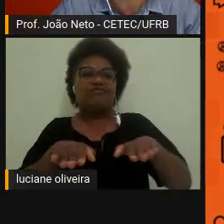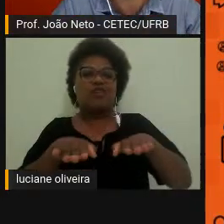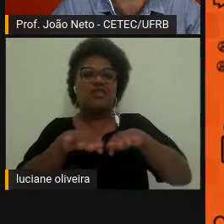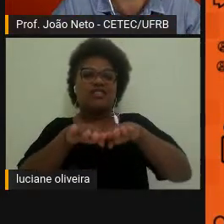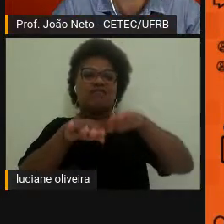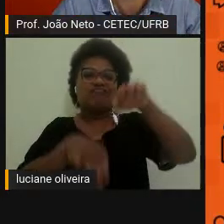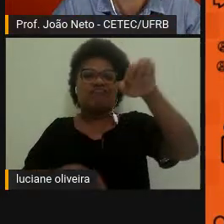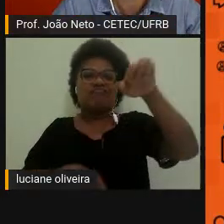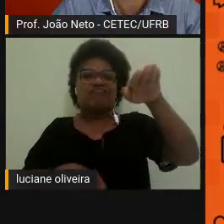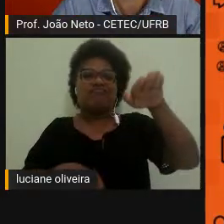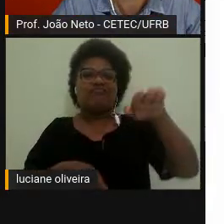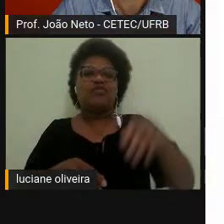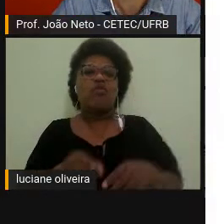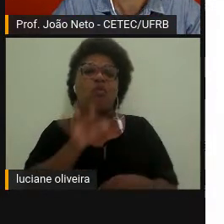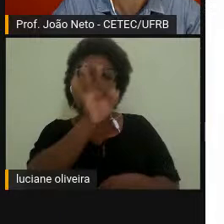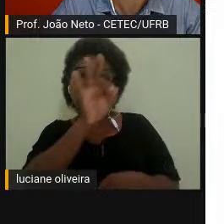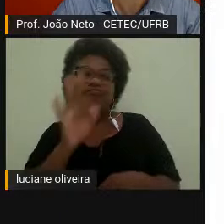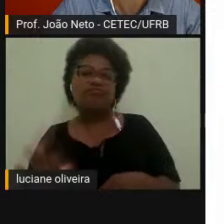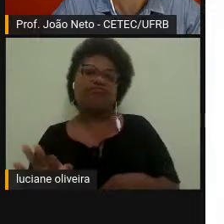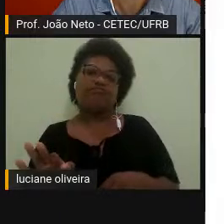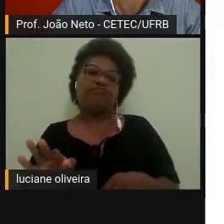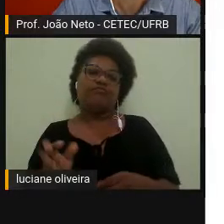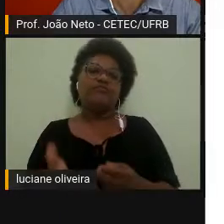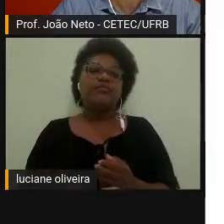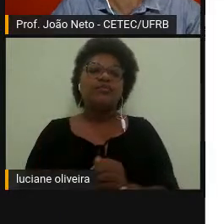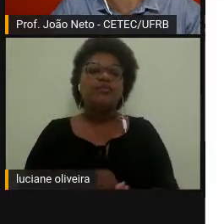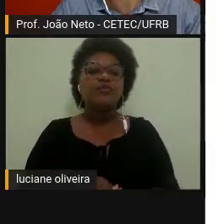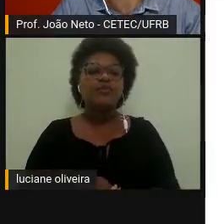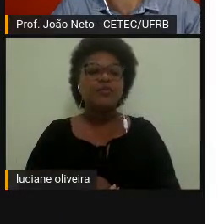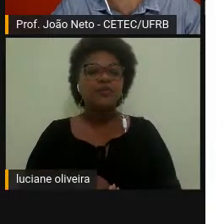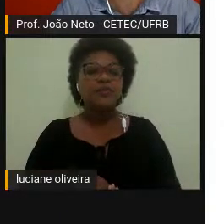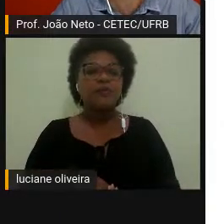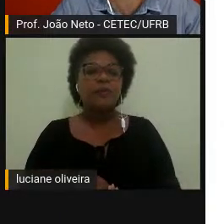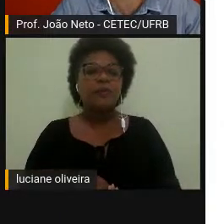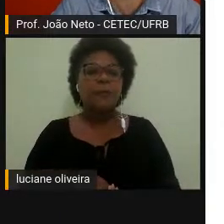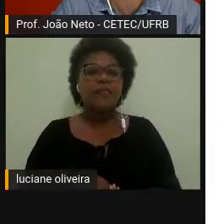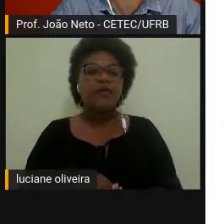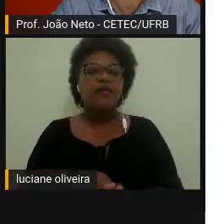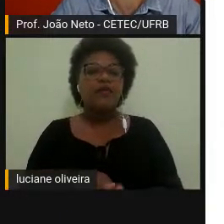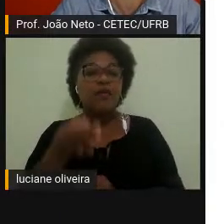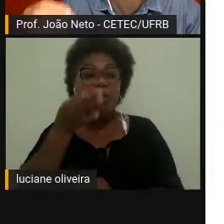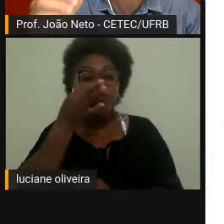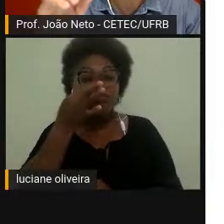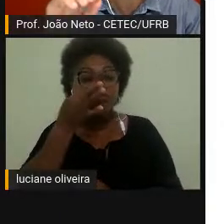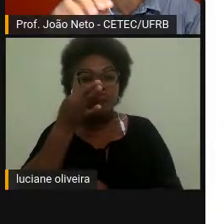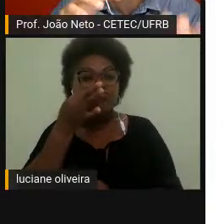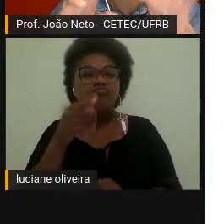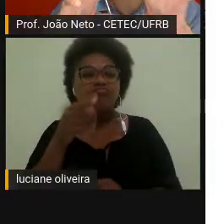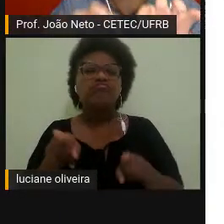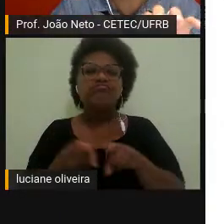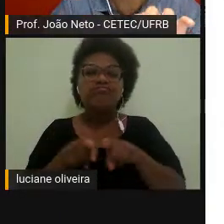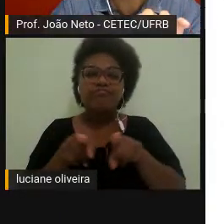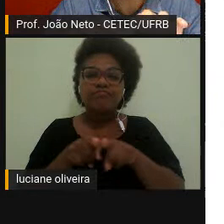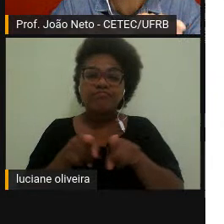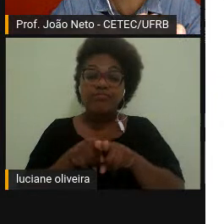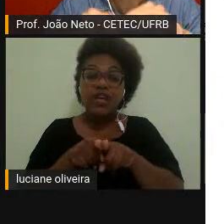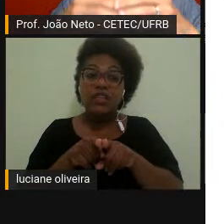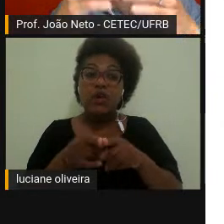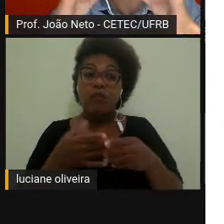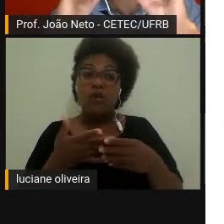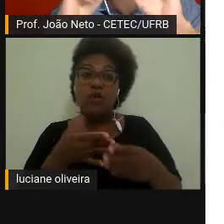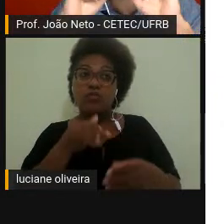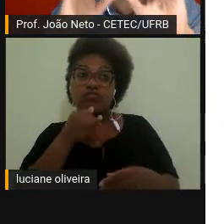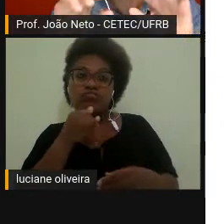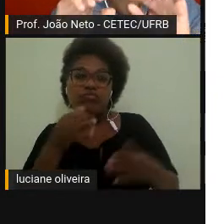medidas como cotas o e percebendo também a agora vendo no